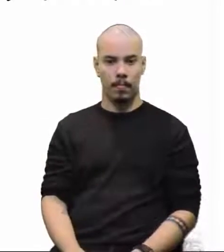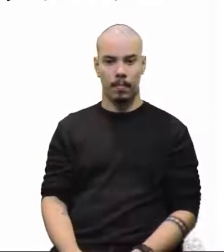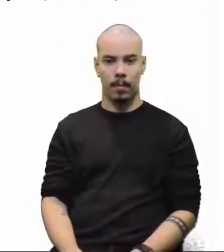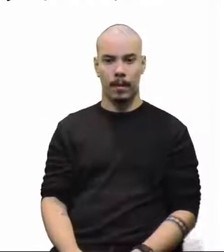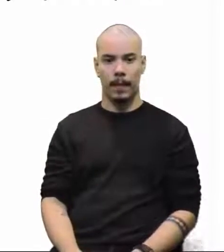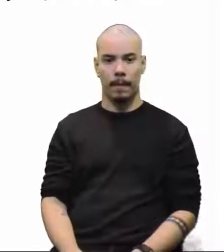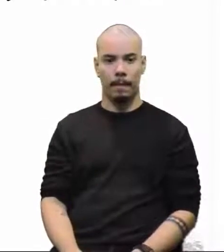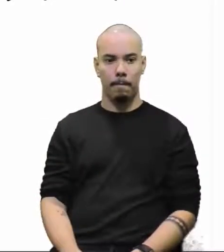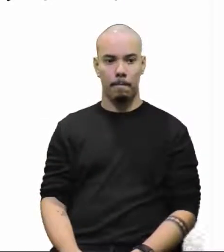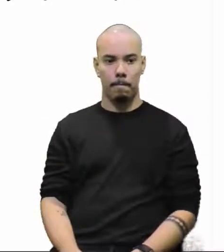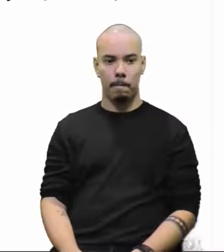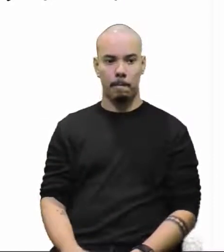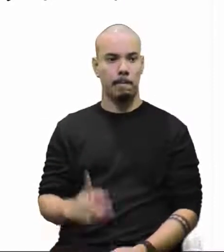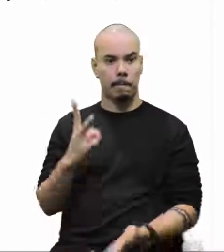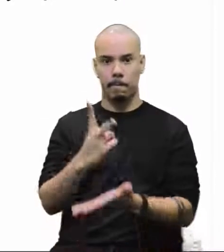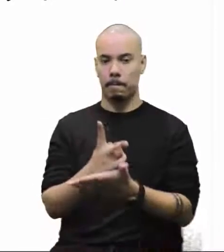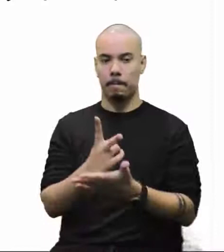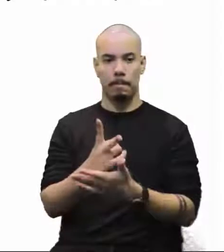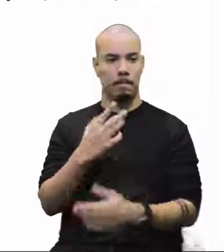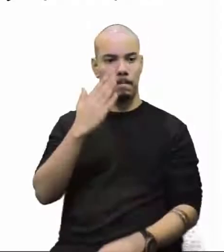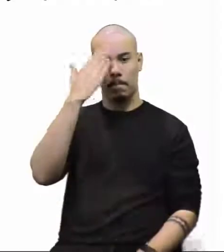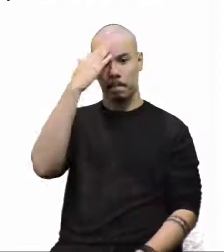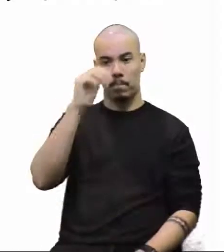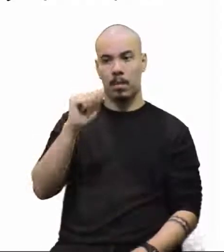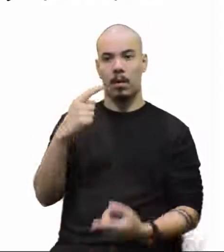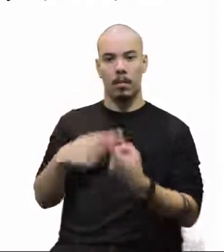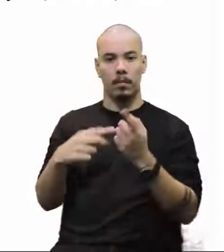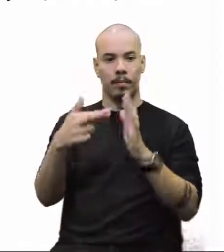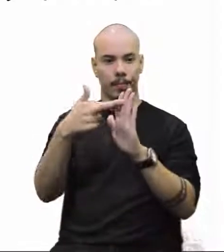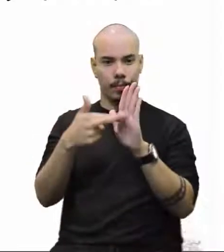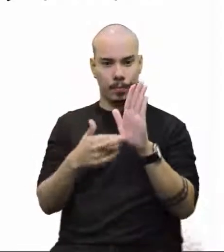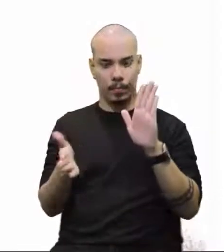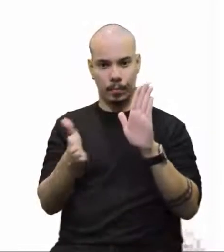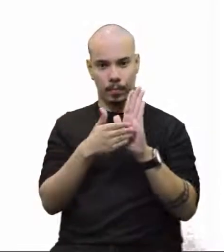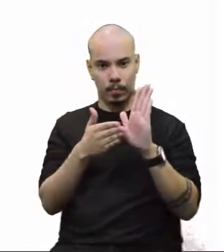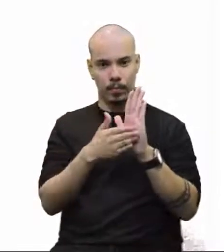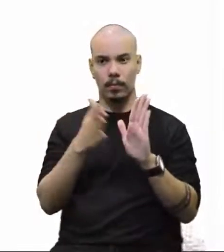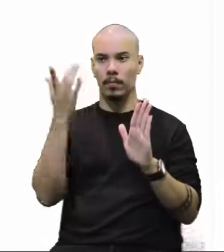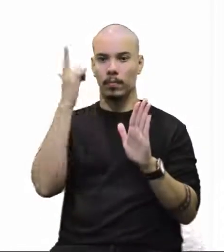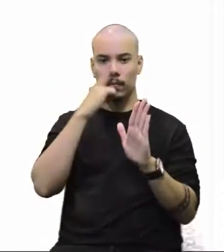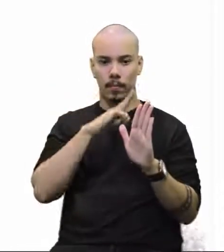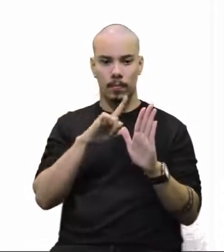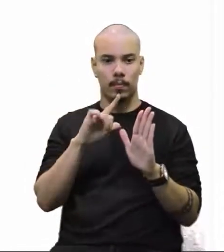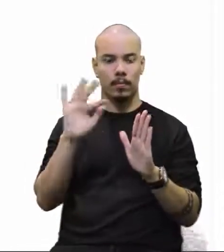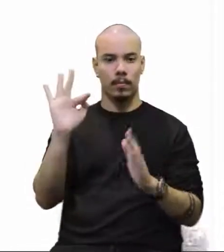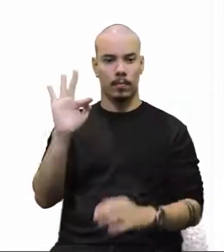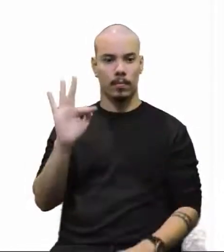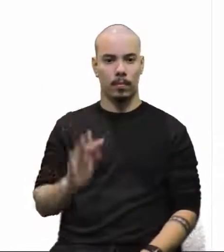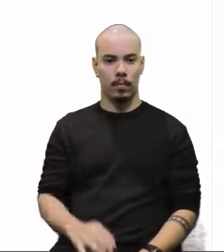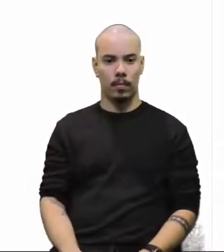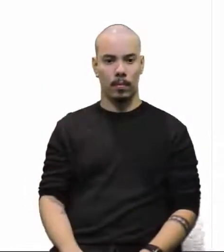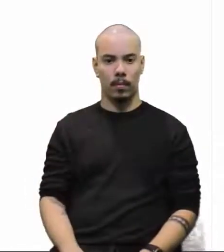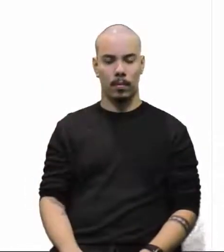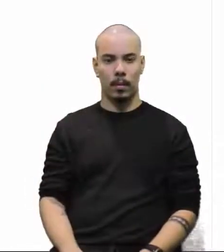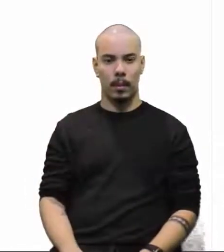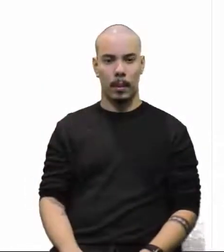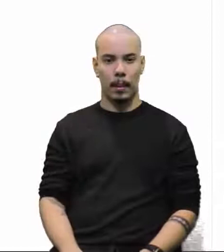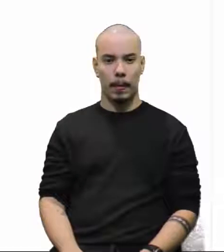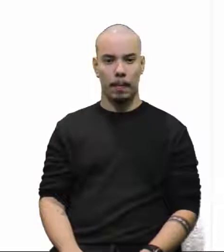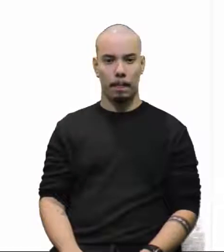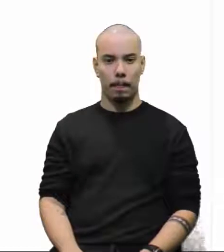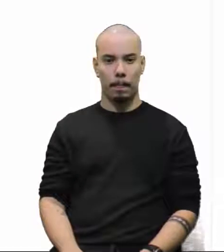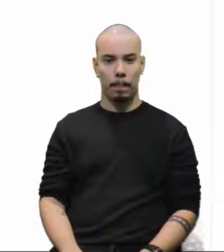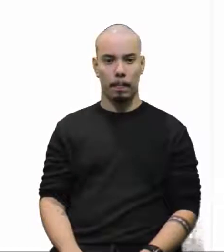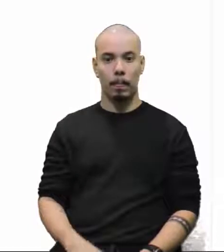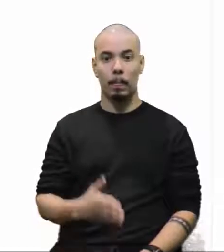direita também, sim. Você já que achou o campo agora, você consegue ver que o F é para lá. Então, no circuito da